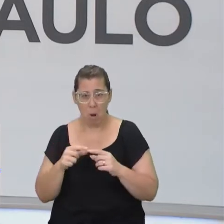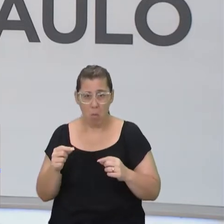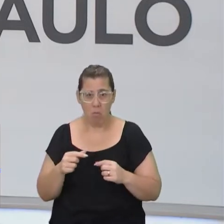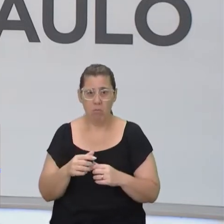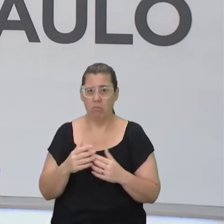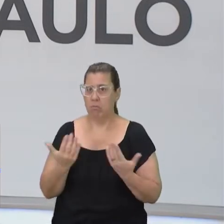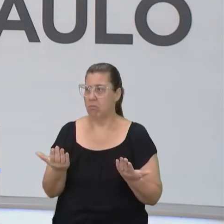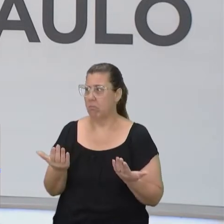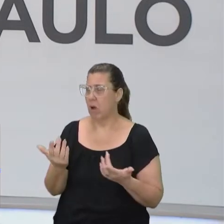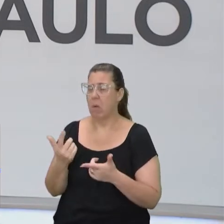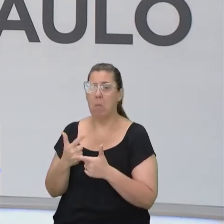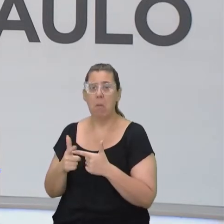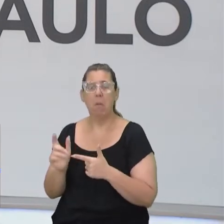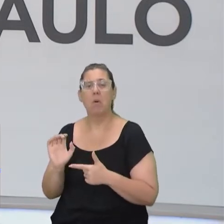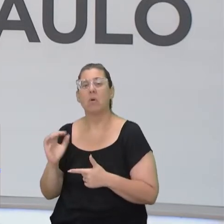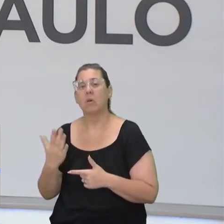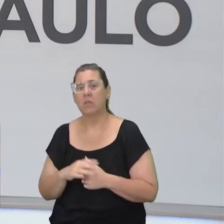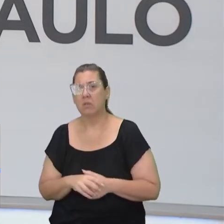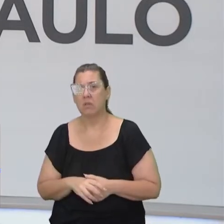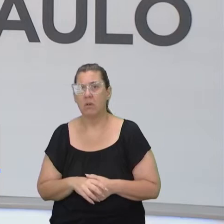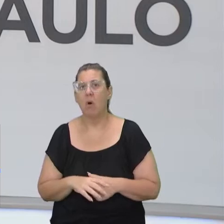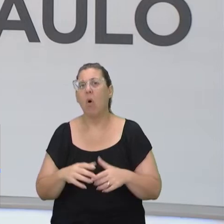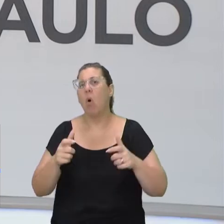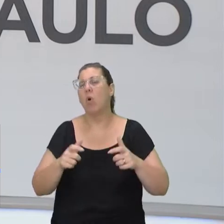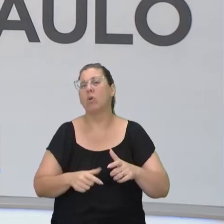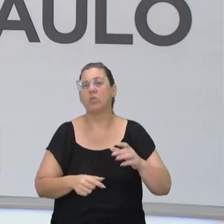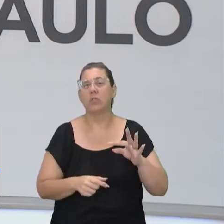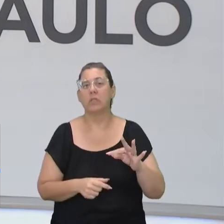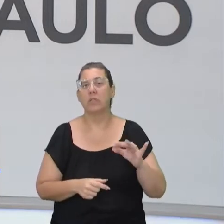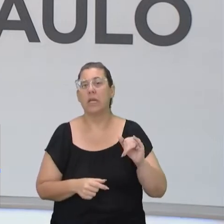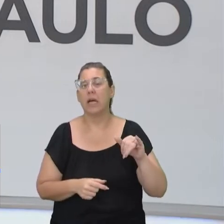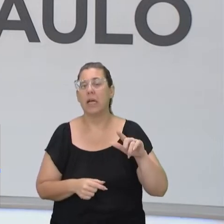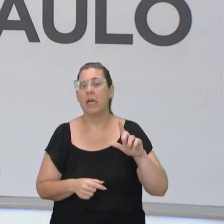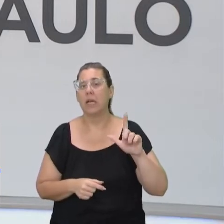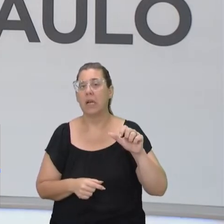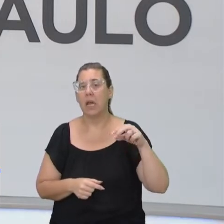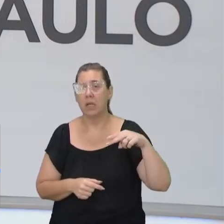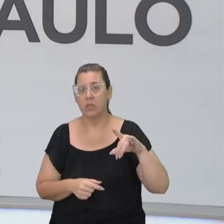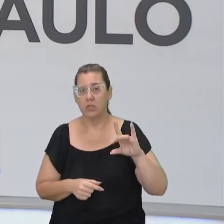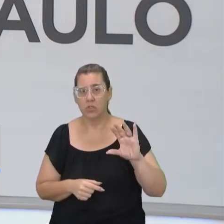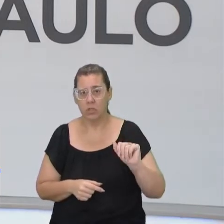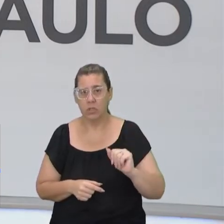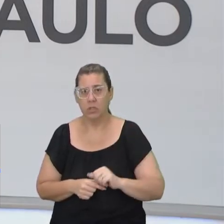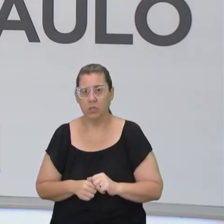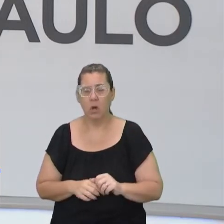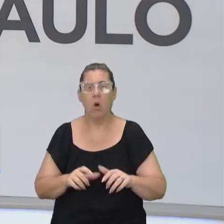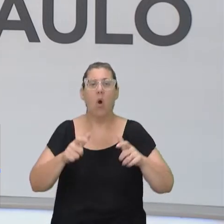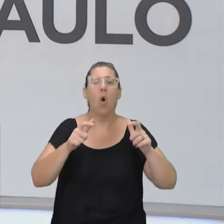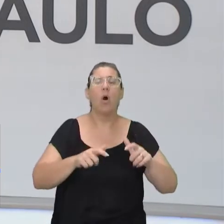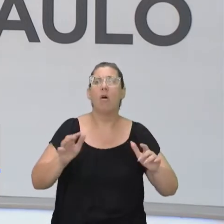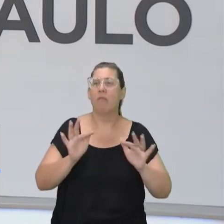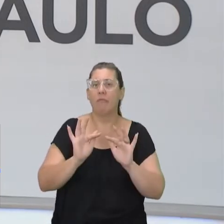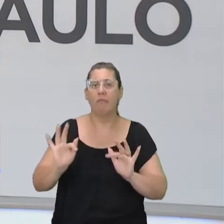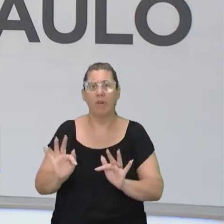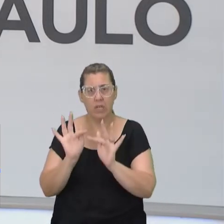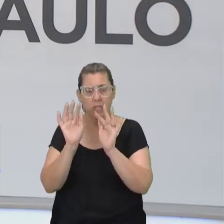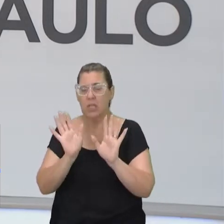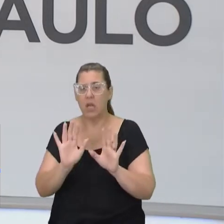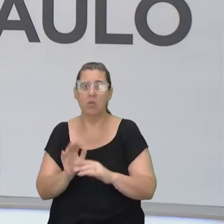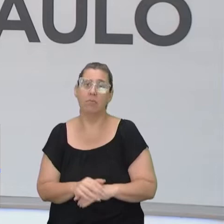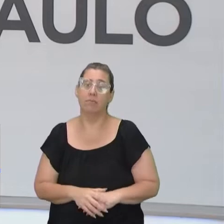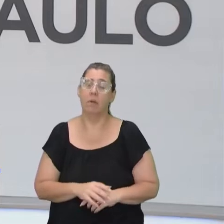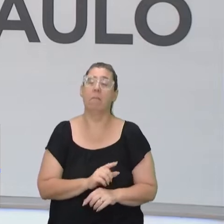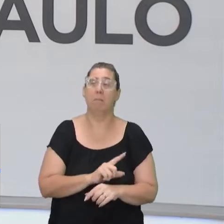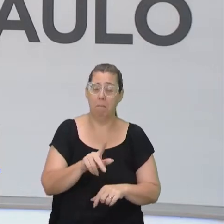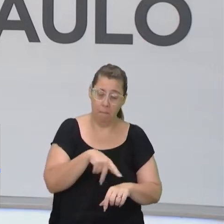problema. Aconteceu na Tailândia? Não. Aconteceu no Marrocos? Aconteceu na França? Não, aconteceu no Iraque.